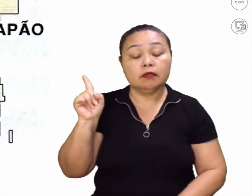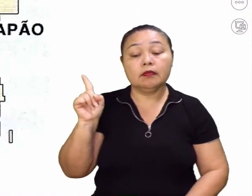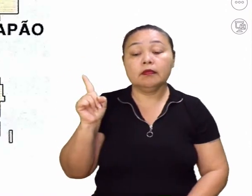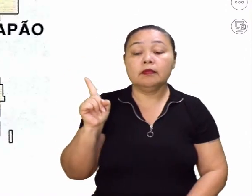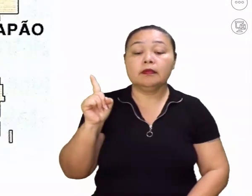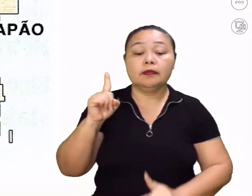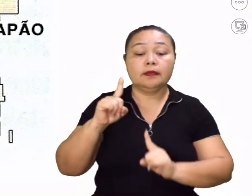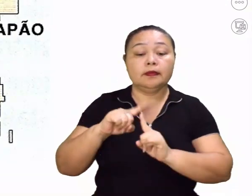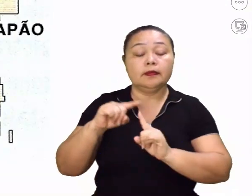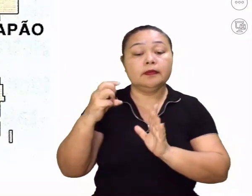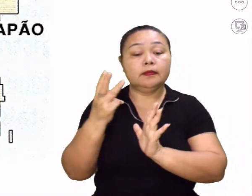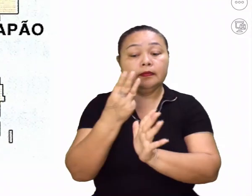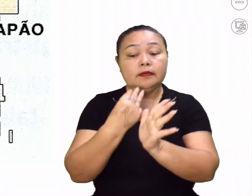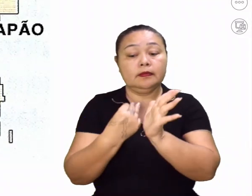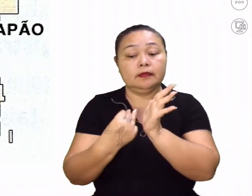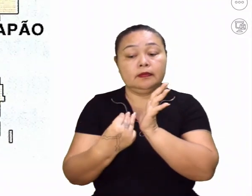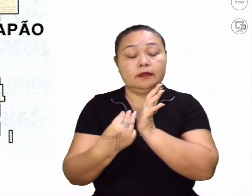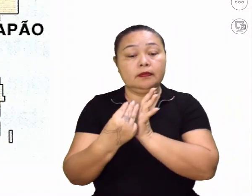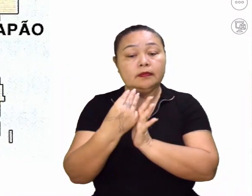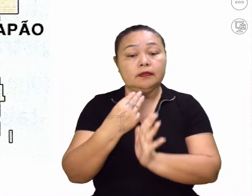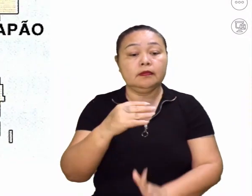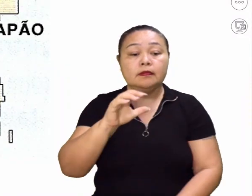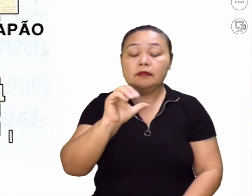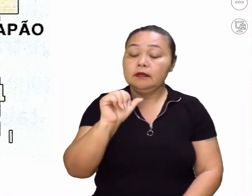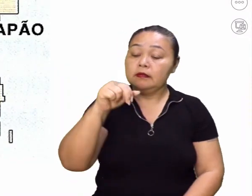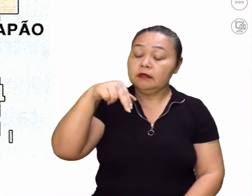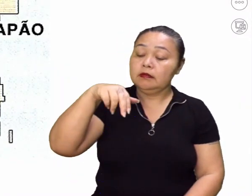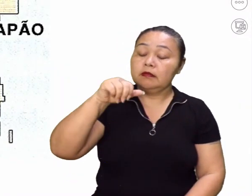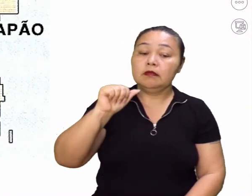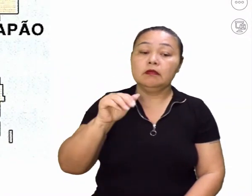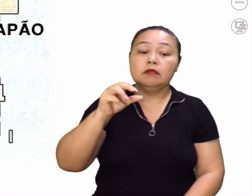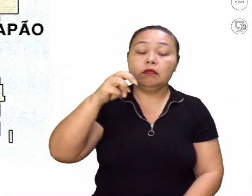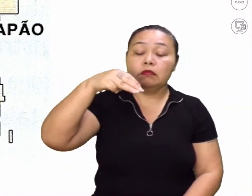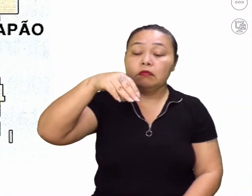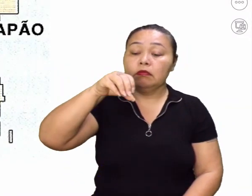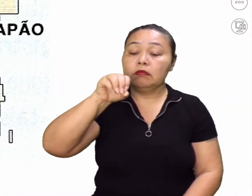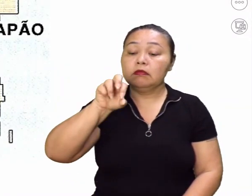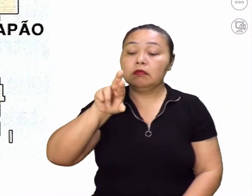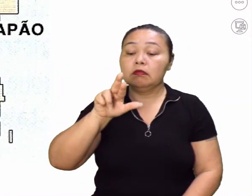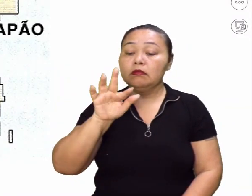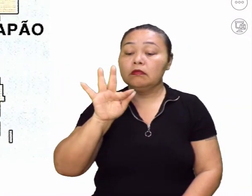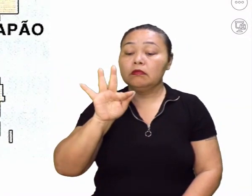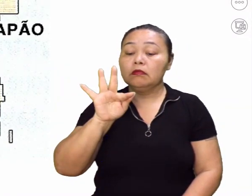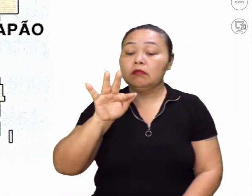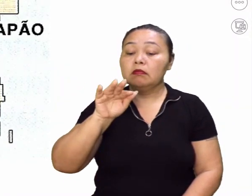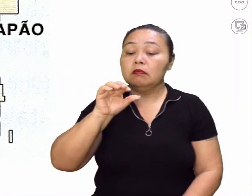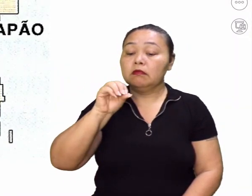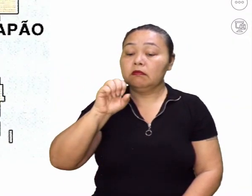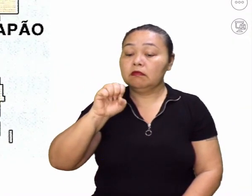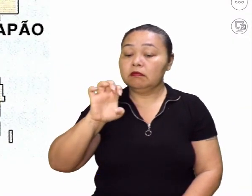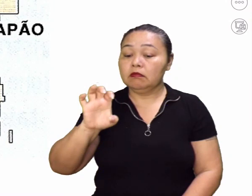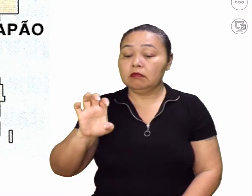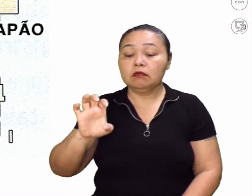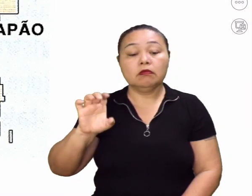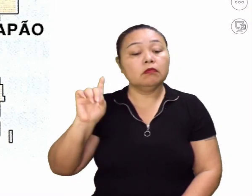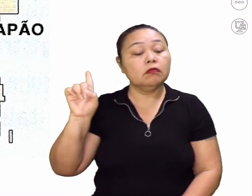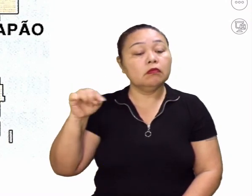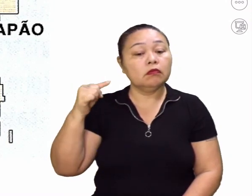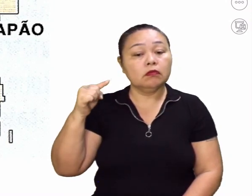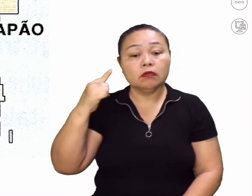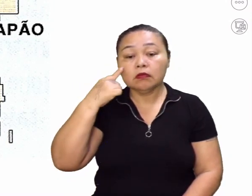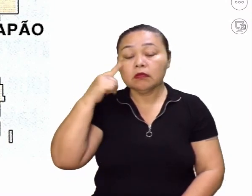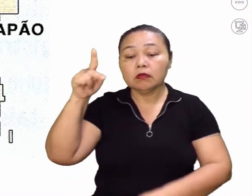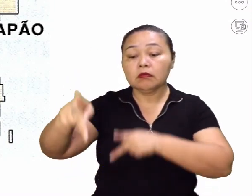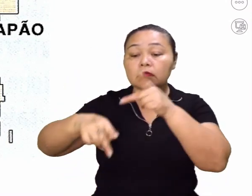né? Chamado anamorfose. Pronto, temos aí a população mundial. Quando a gente observa esse